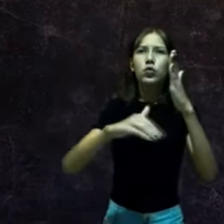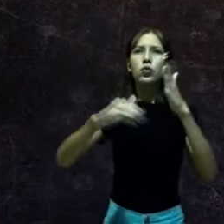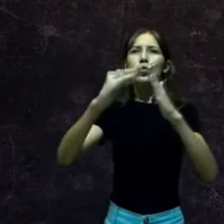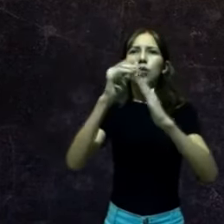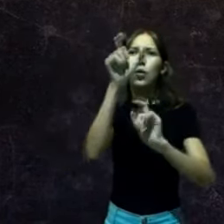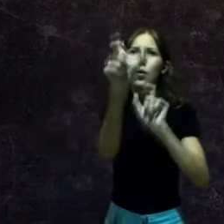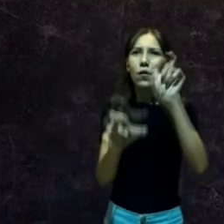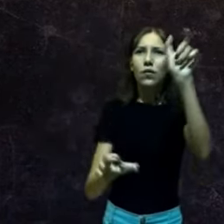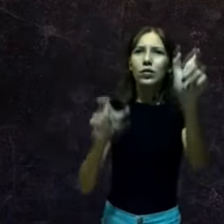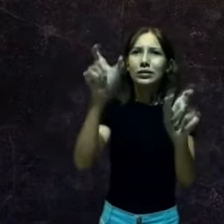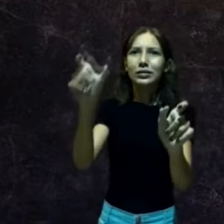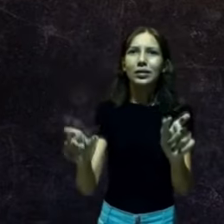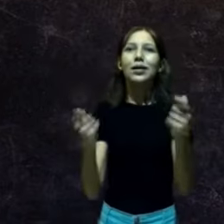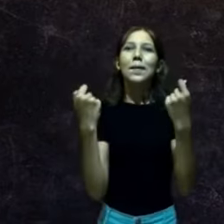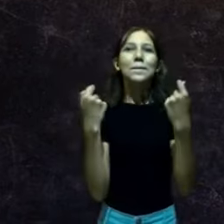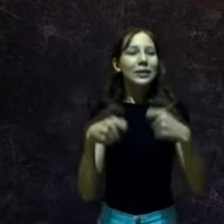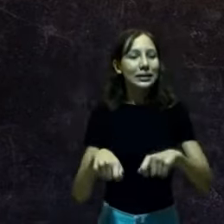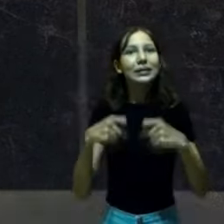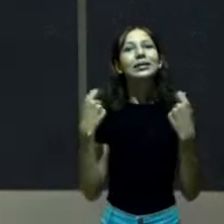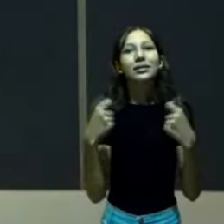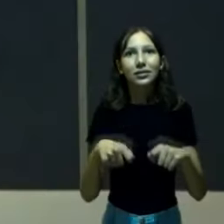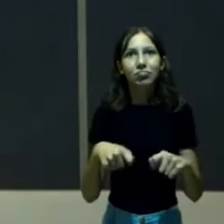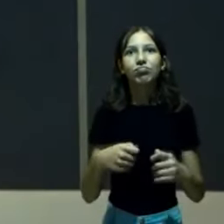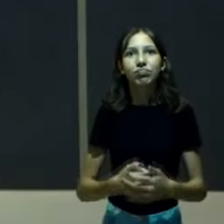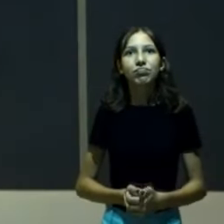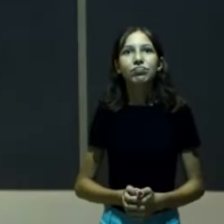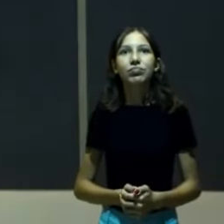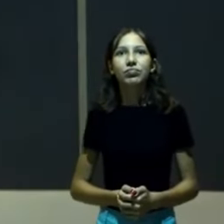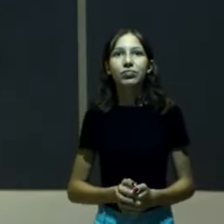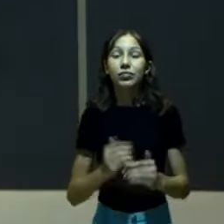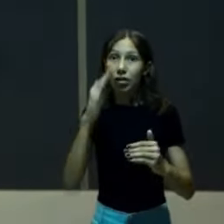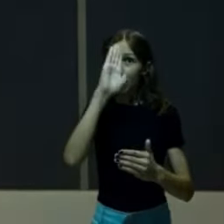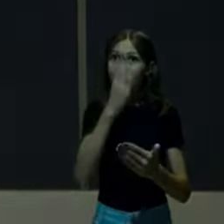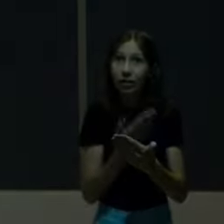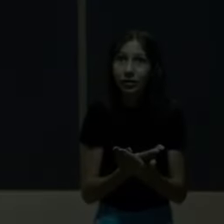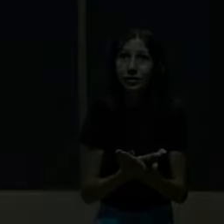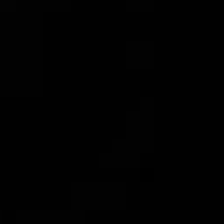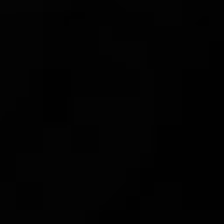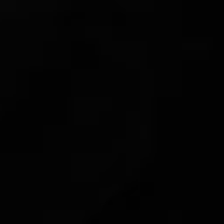Tudo aquilo que vocês precisam. Você crê nisso?